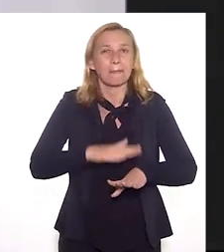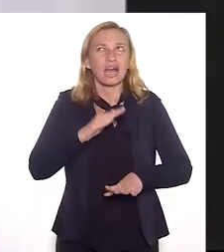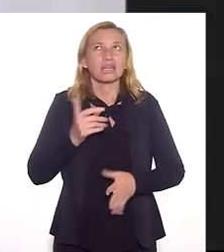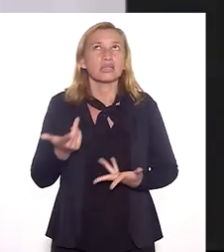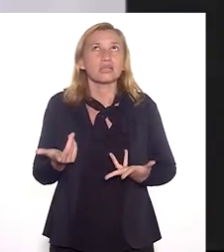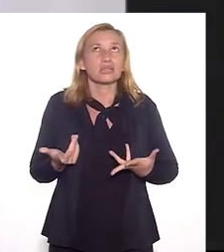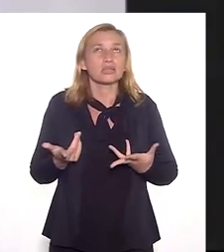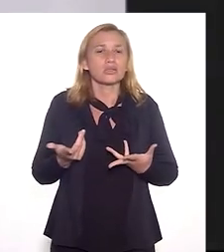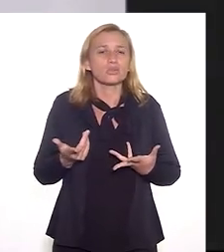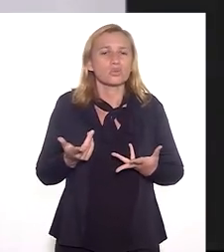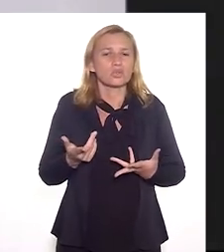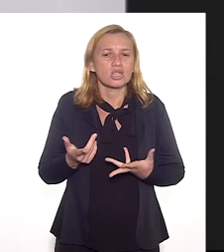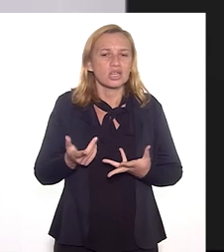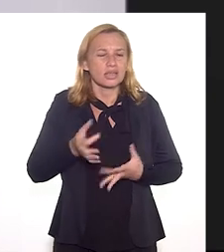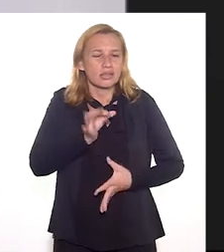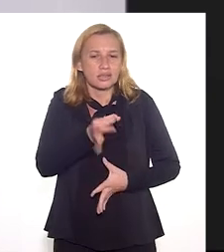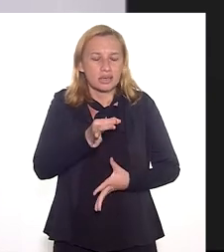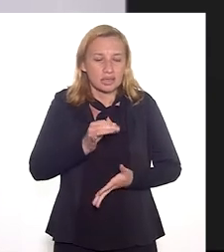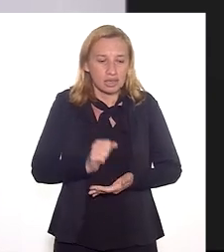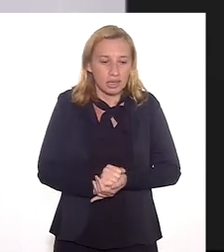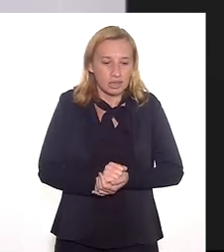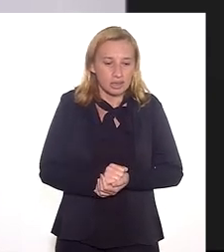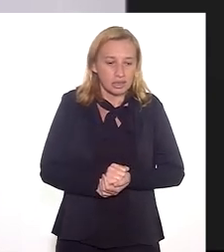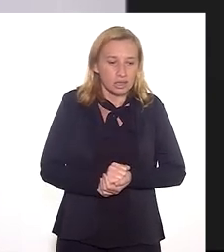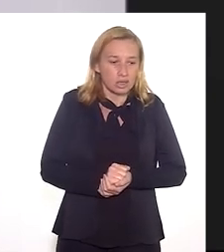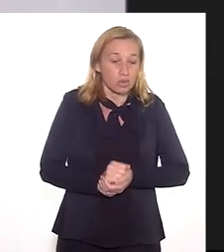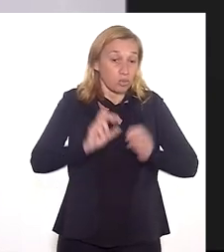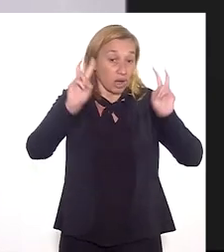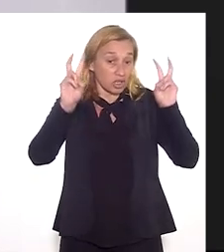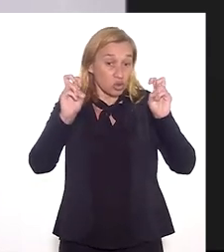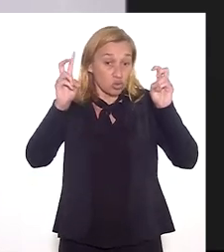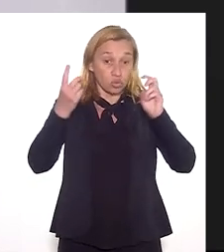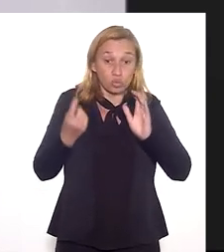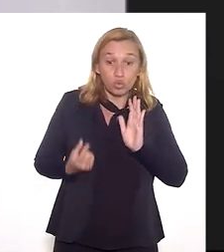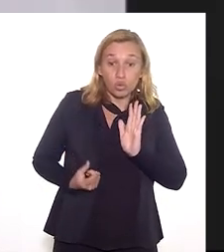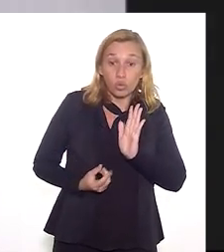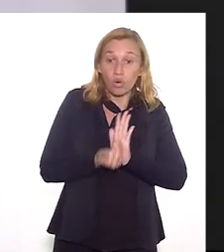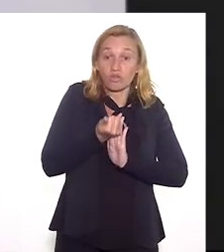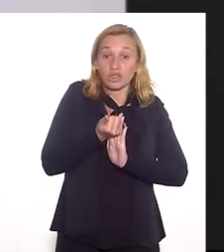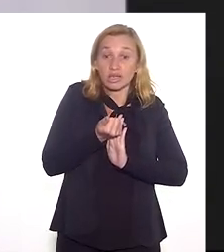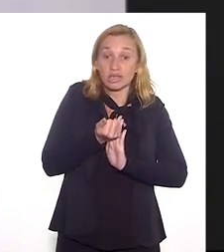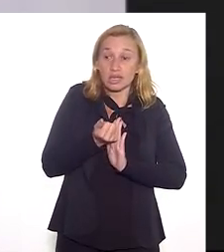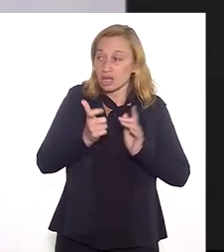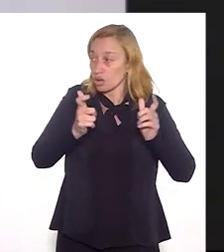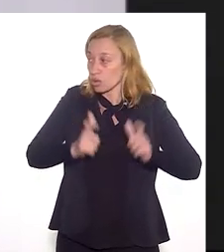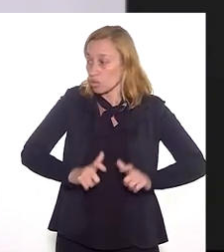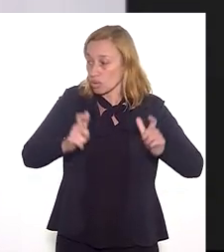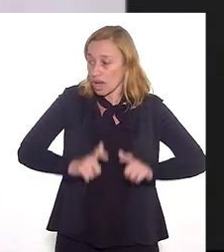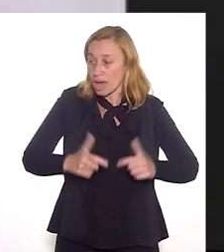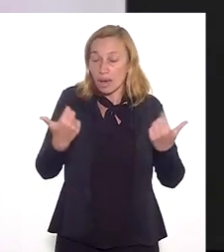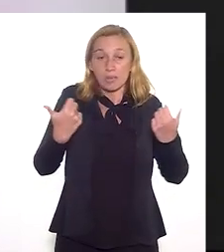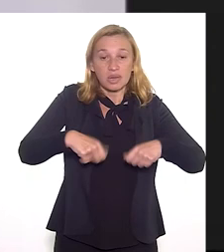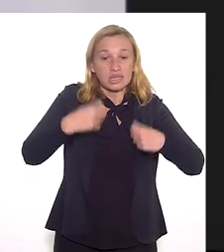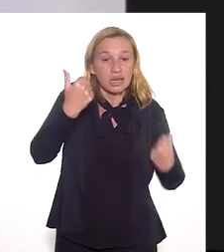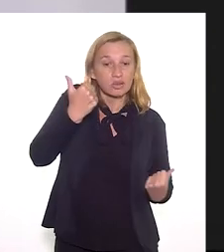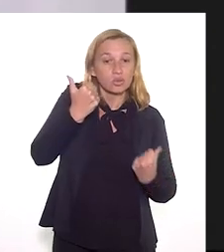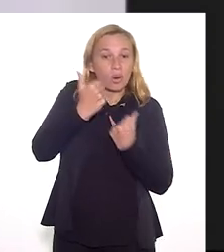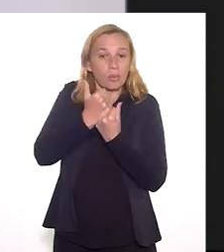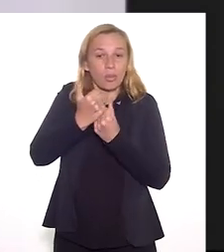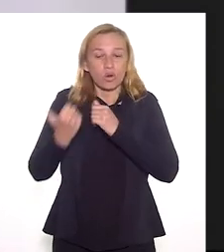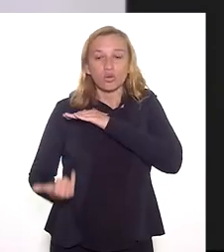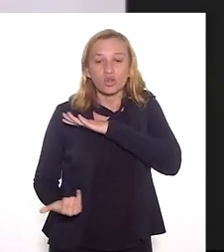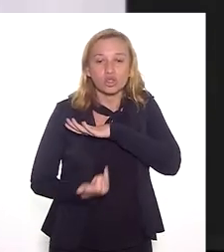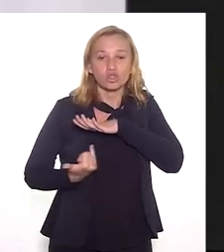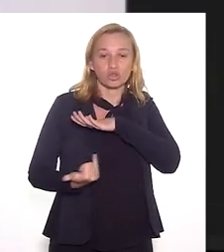que, mais do que eventualmente garantir uma questão financeira ou do local, a gente precisava